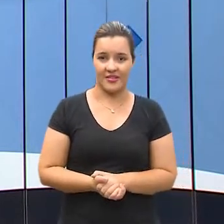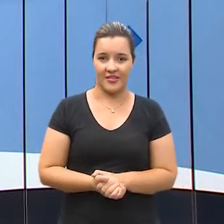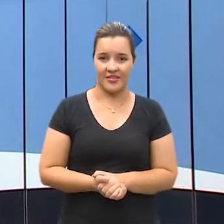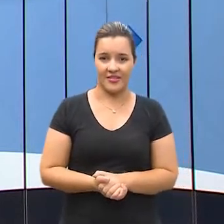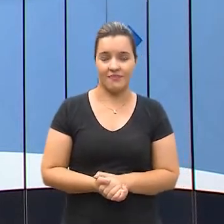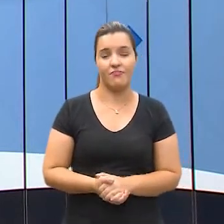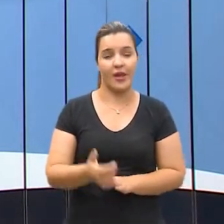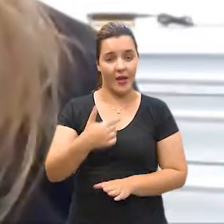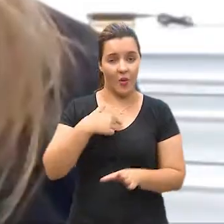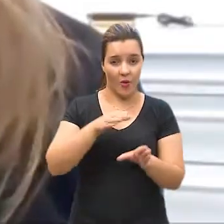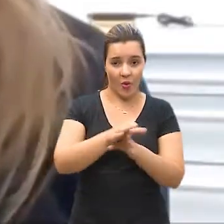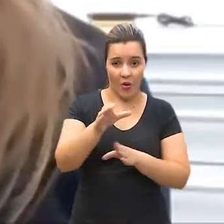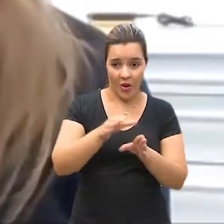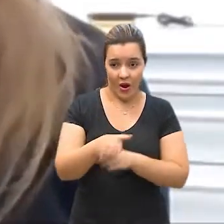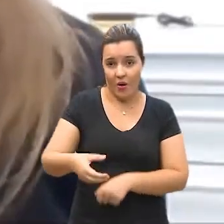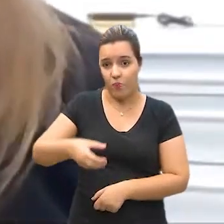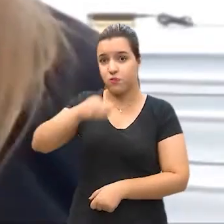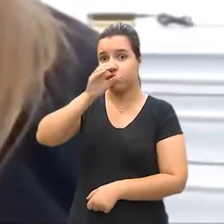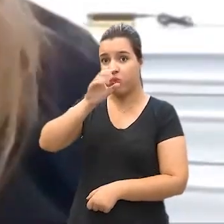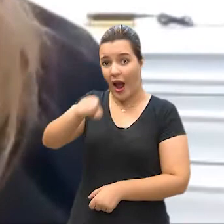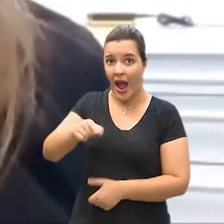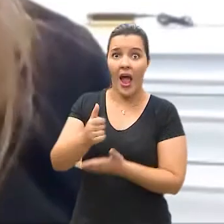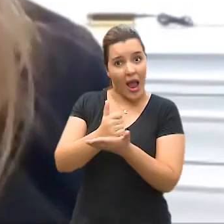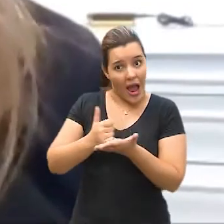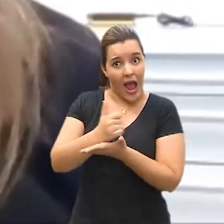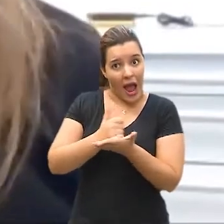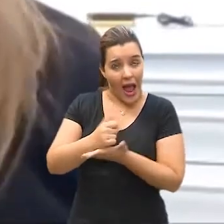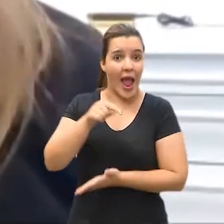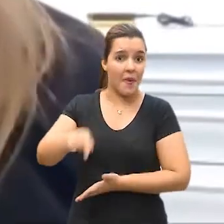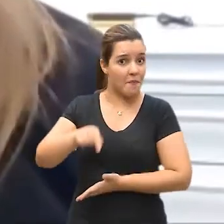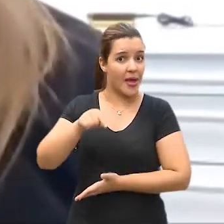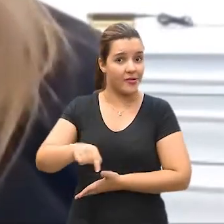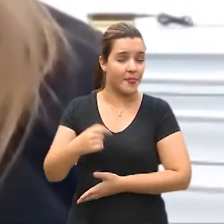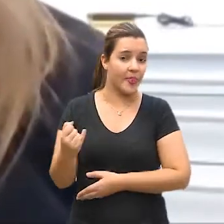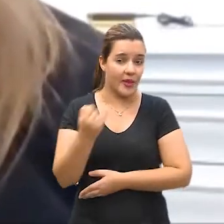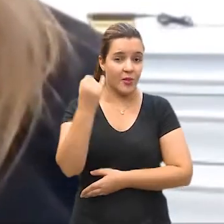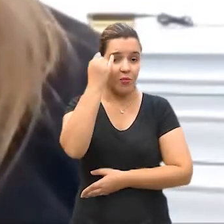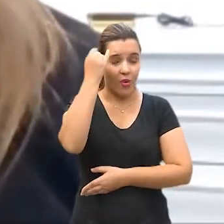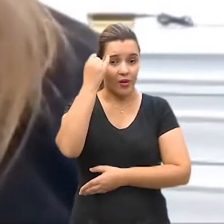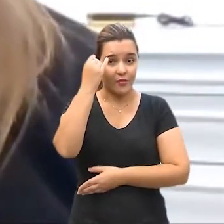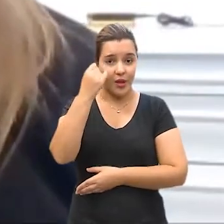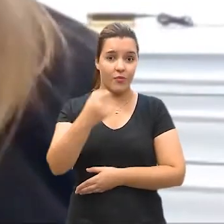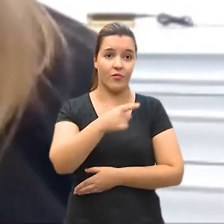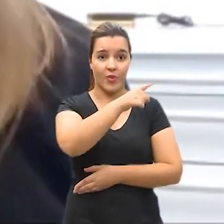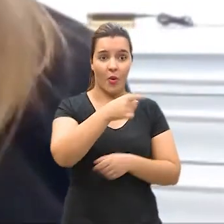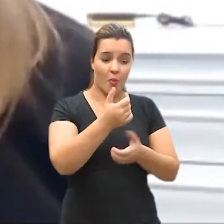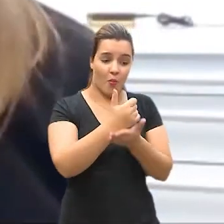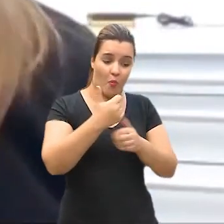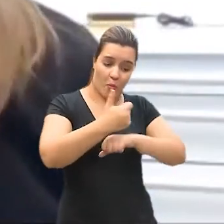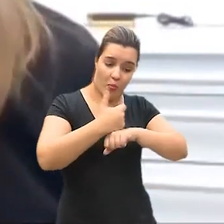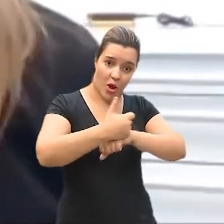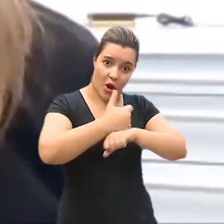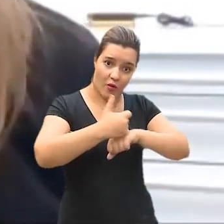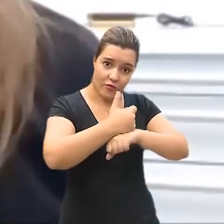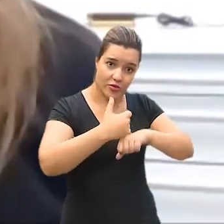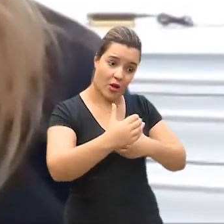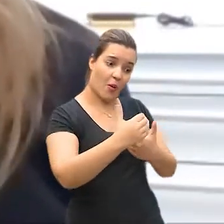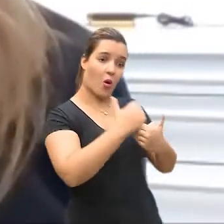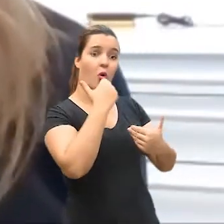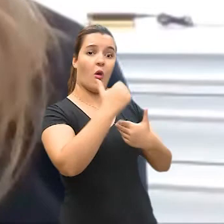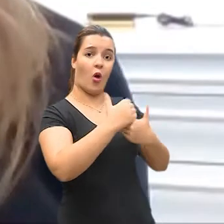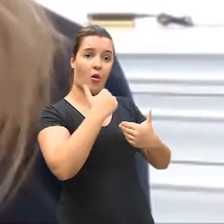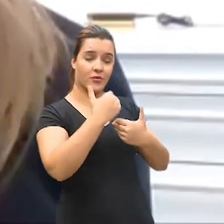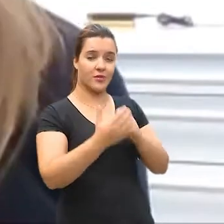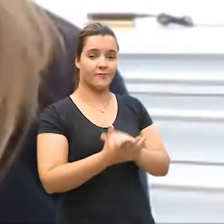falar para os meus pacientes que enxaguante bucal é um medicamento. Então, é importante que tenha a indicação correta para cada caso, né?